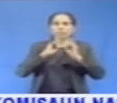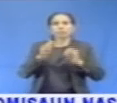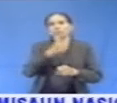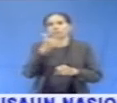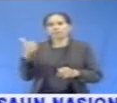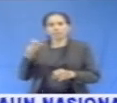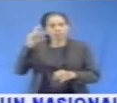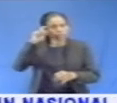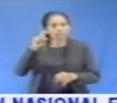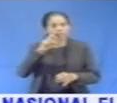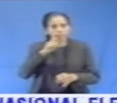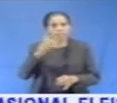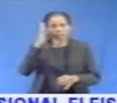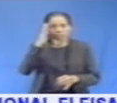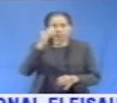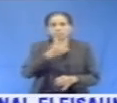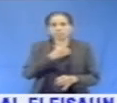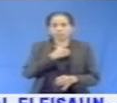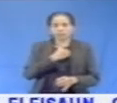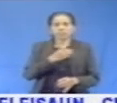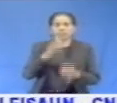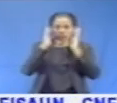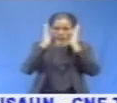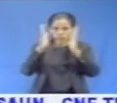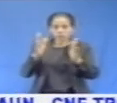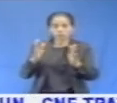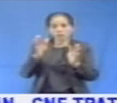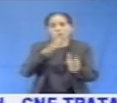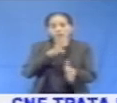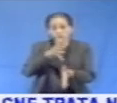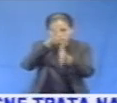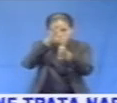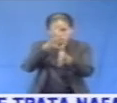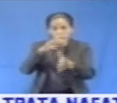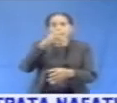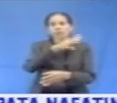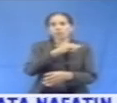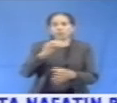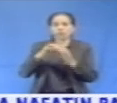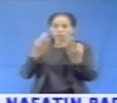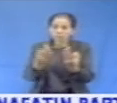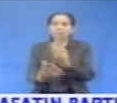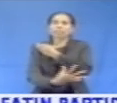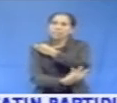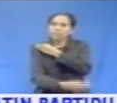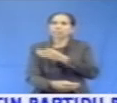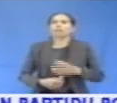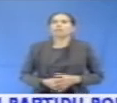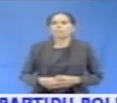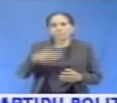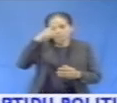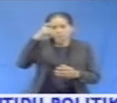Carela Sanana Guzmão reconhece-se da que atenção máximo, vai ferir que não moscatuas, inclui falo que não famílias vulneráveis sira.